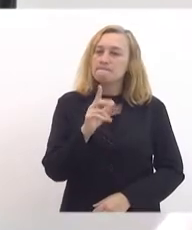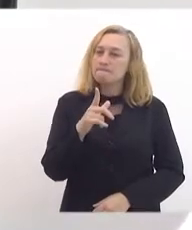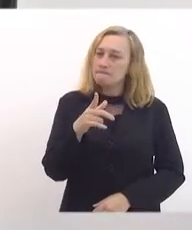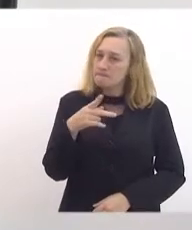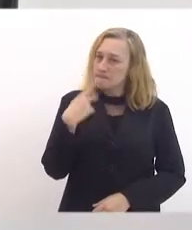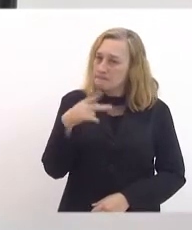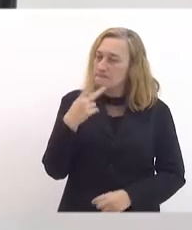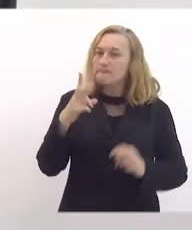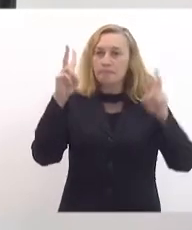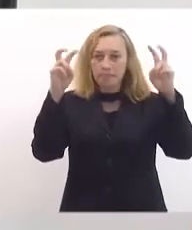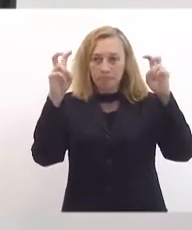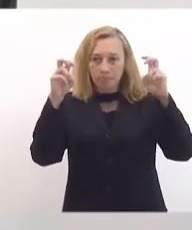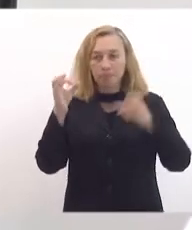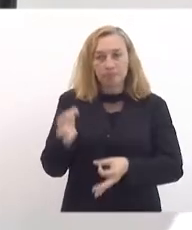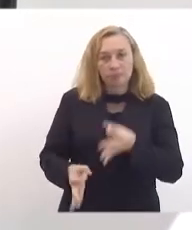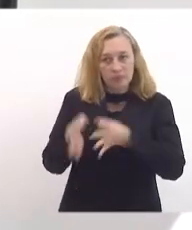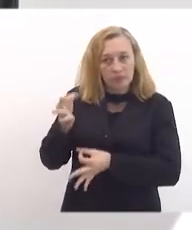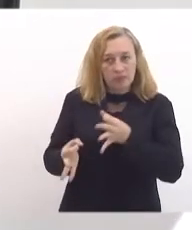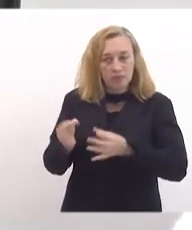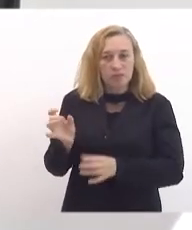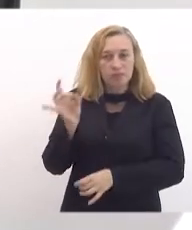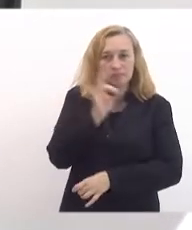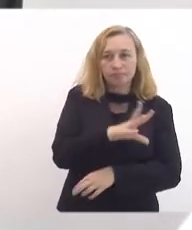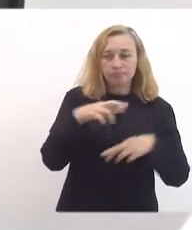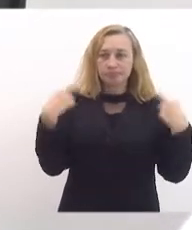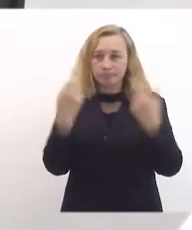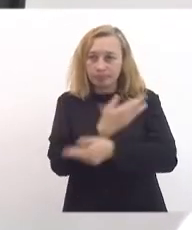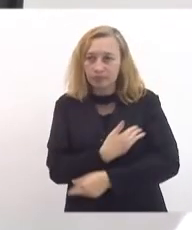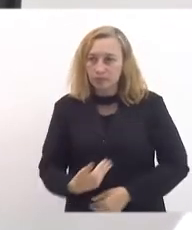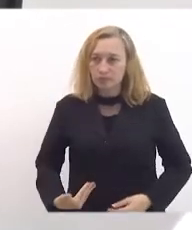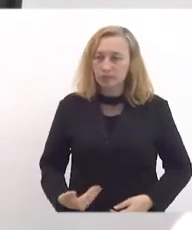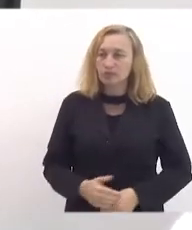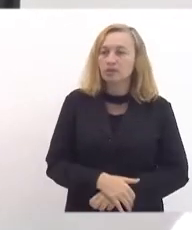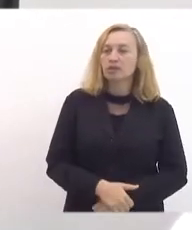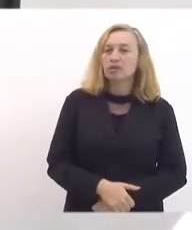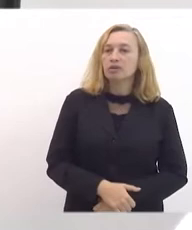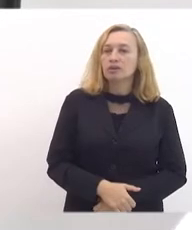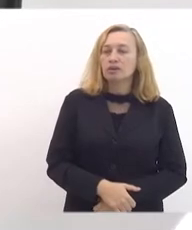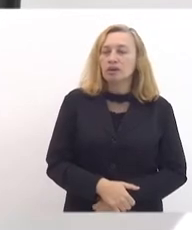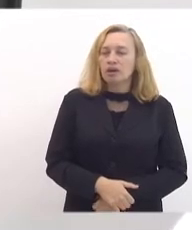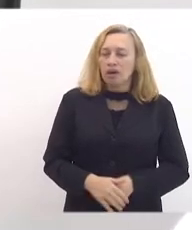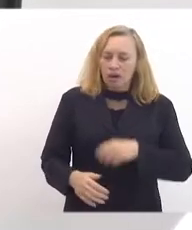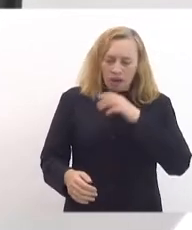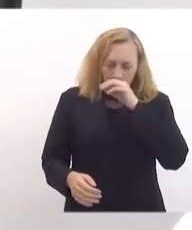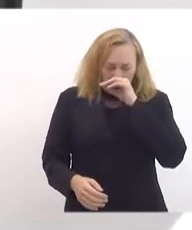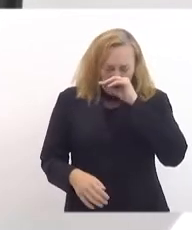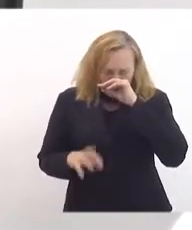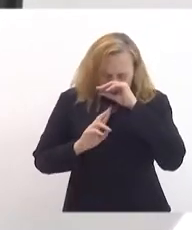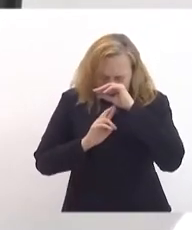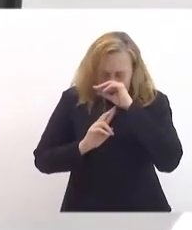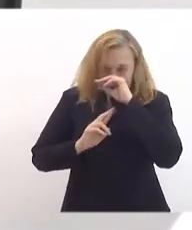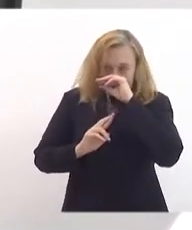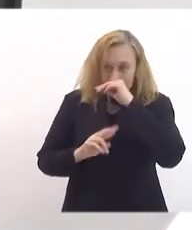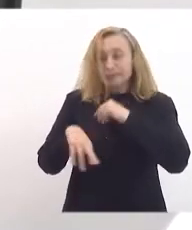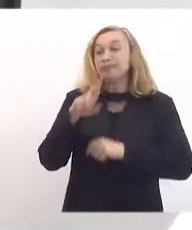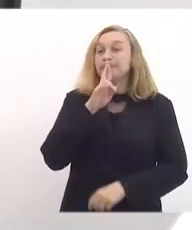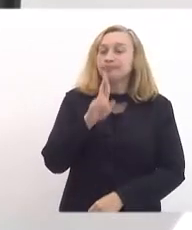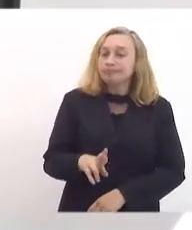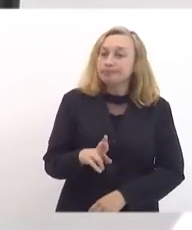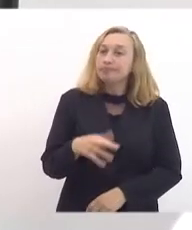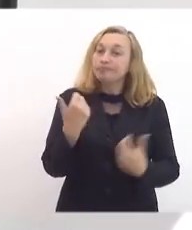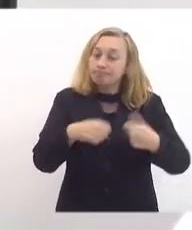tinha trazido essa questão do Judiciário na reunião na última audiência pública é que os resultados tem que ser